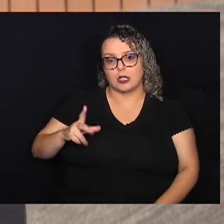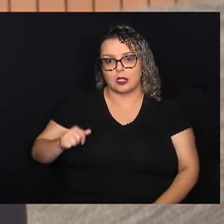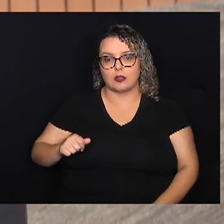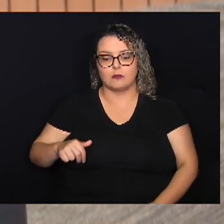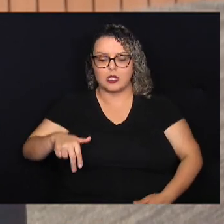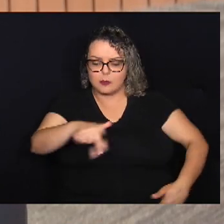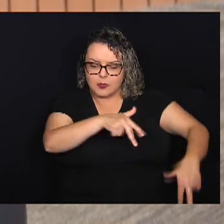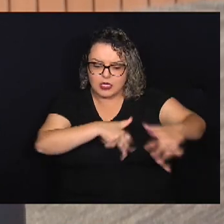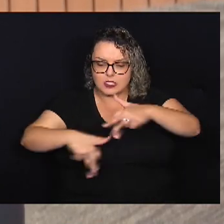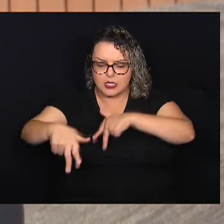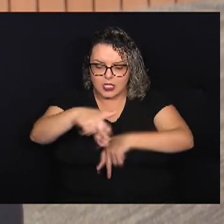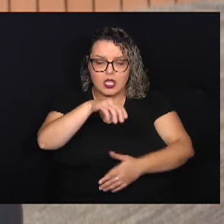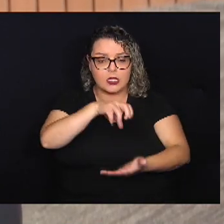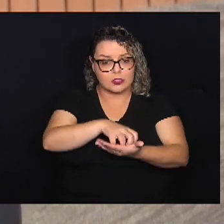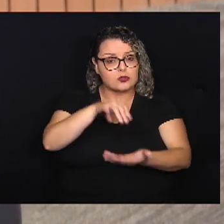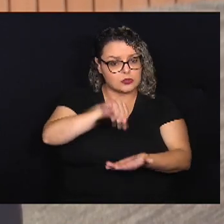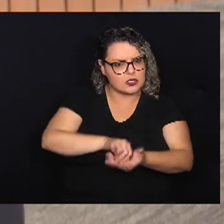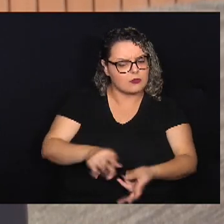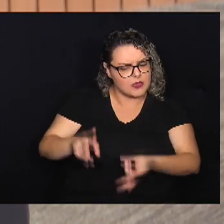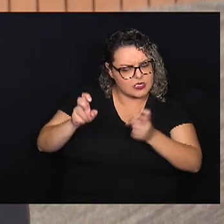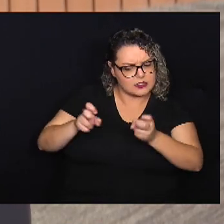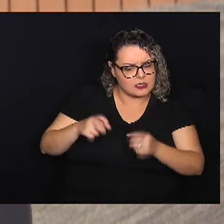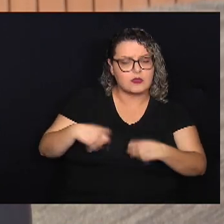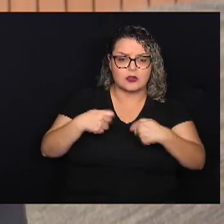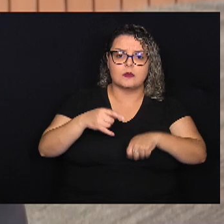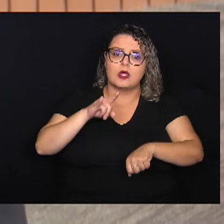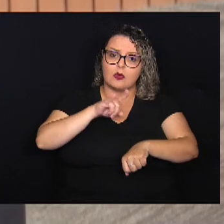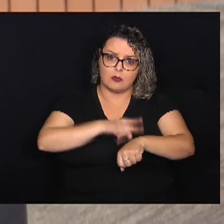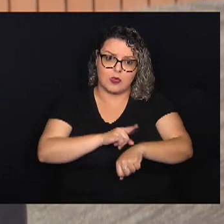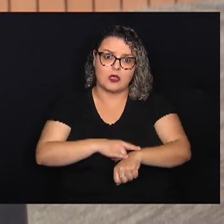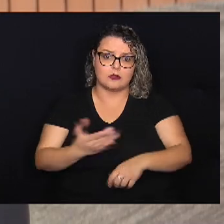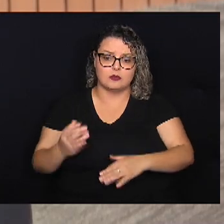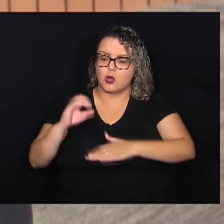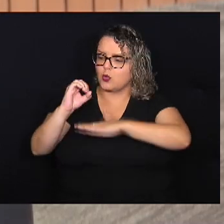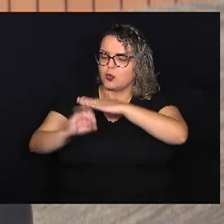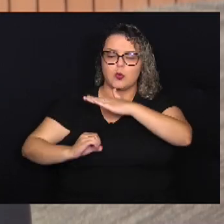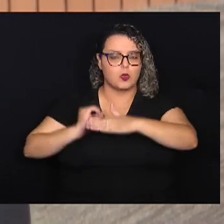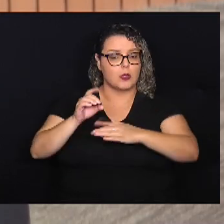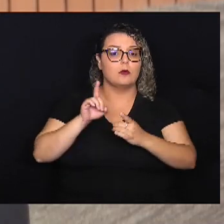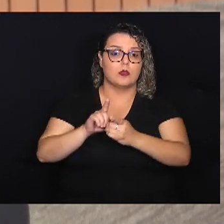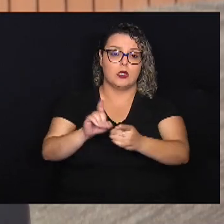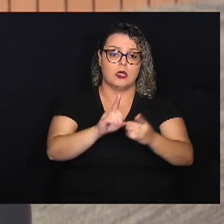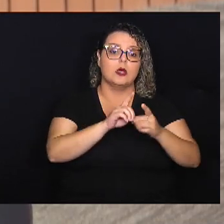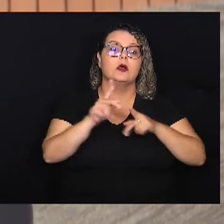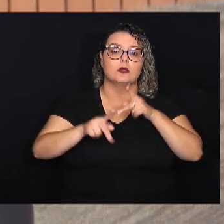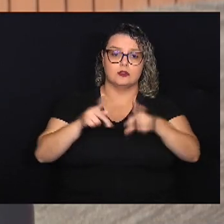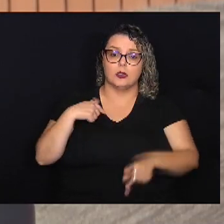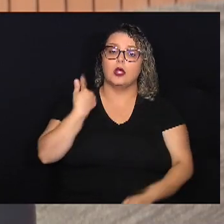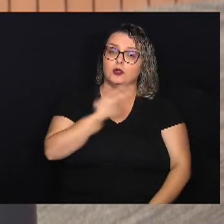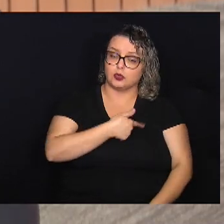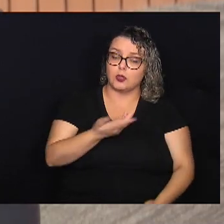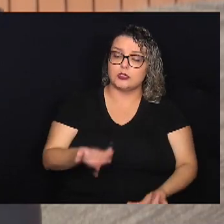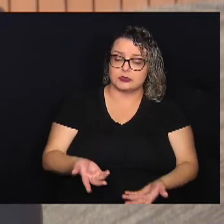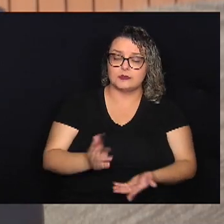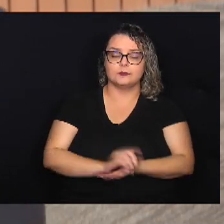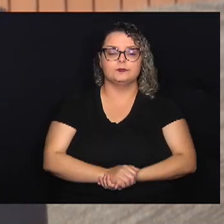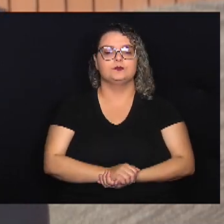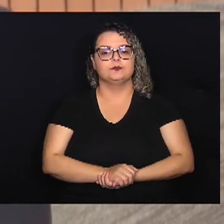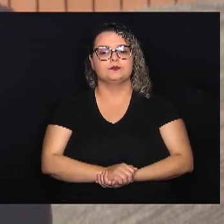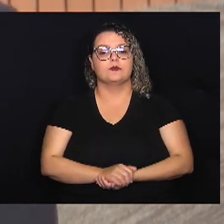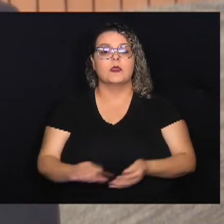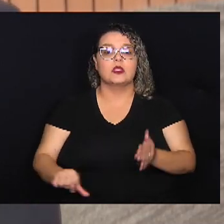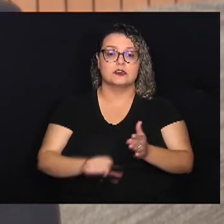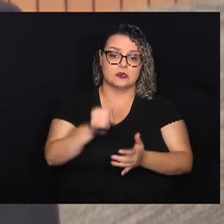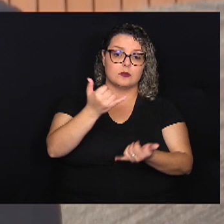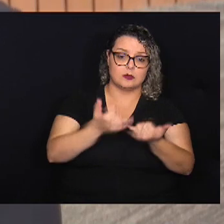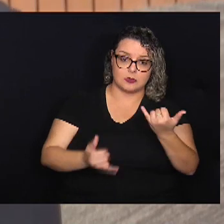públicos, né, no centro da cidade, e 24 horas aberto para atender a nossa população. Então, essa primeira parte da sessão